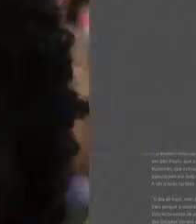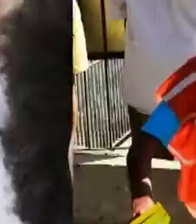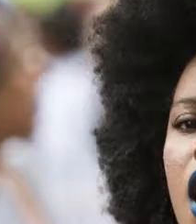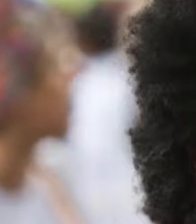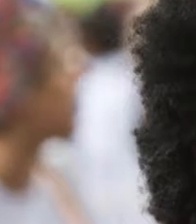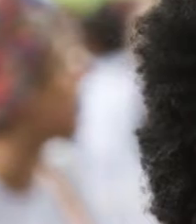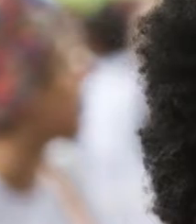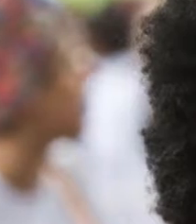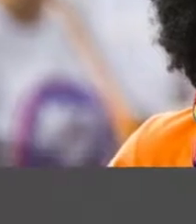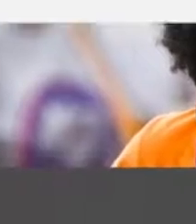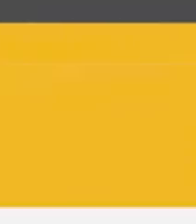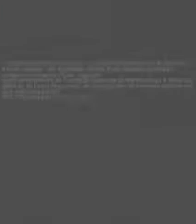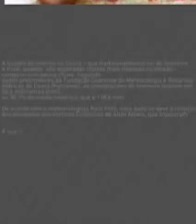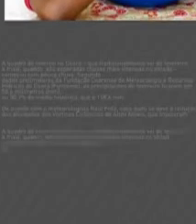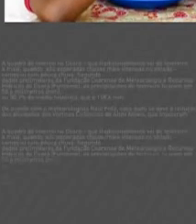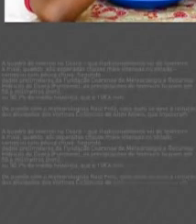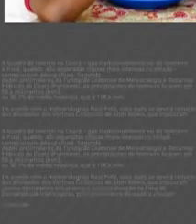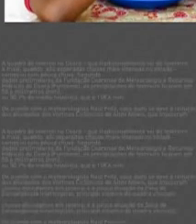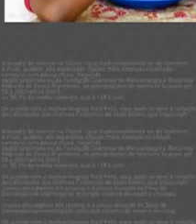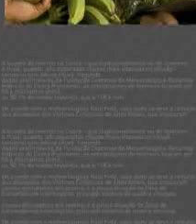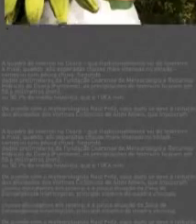Música